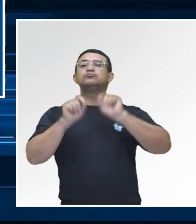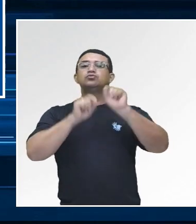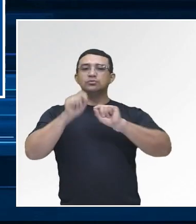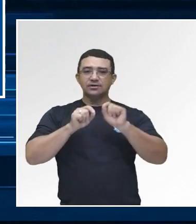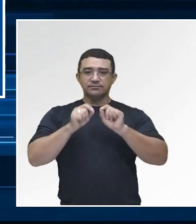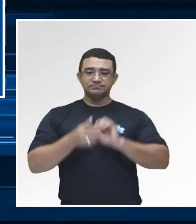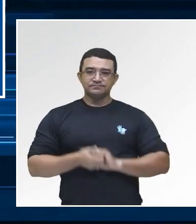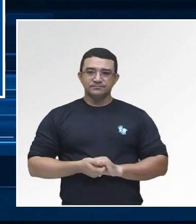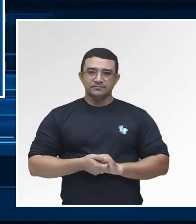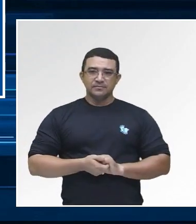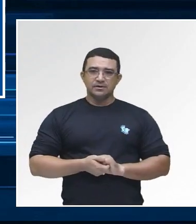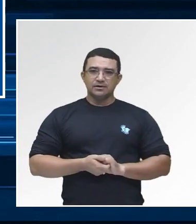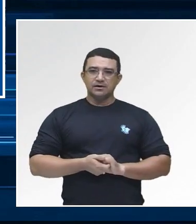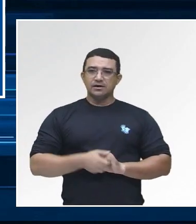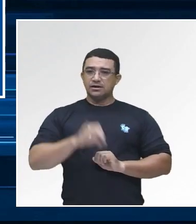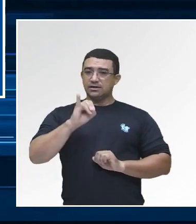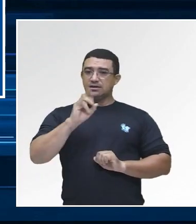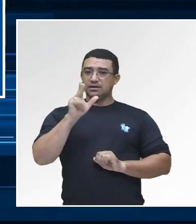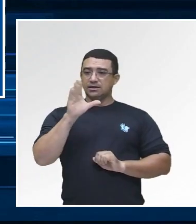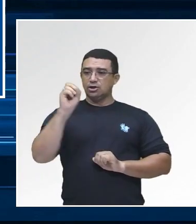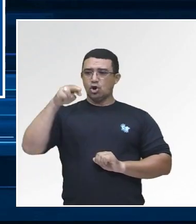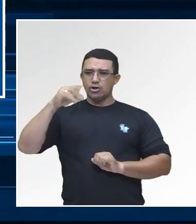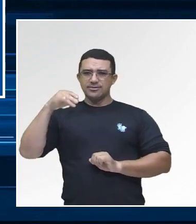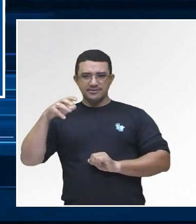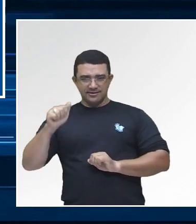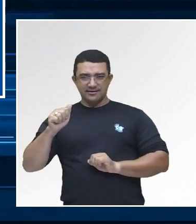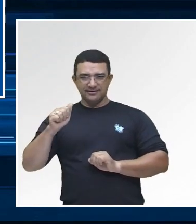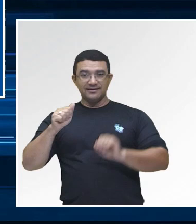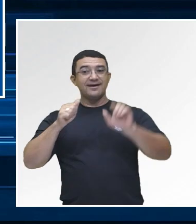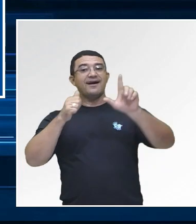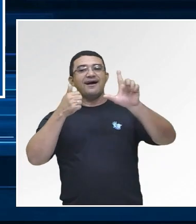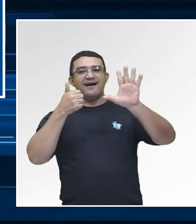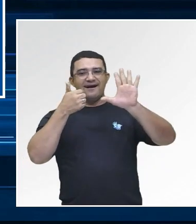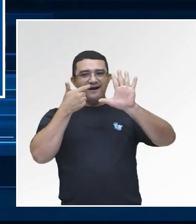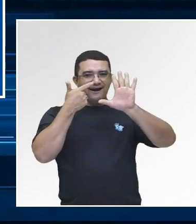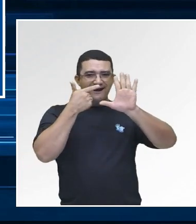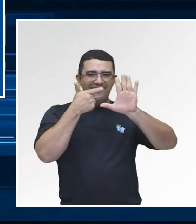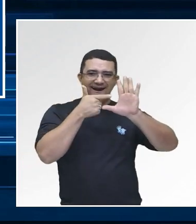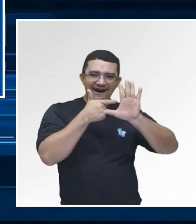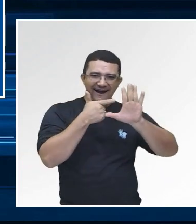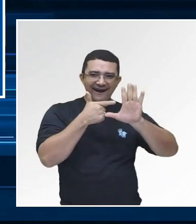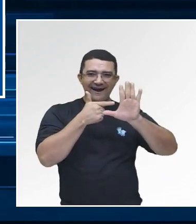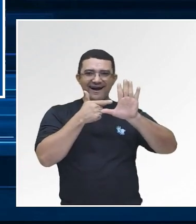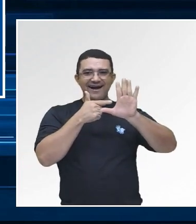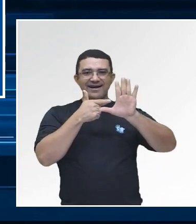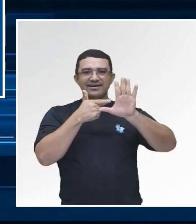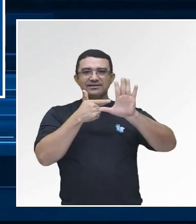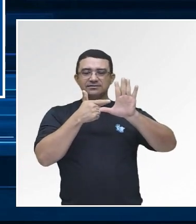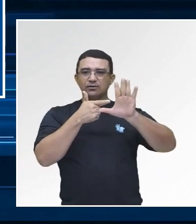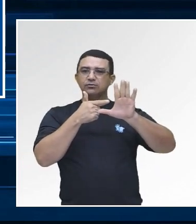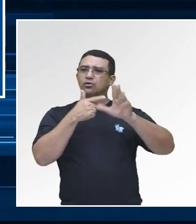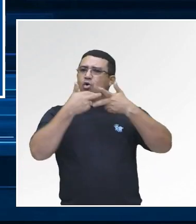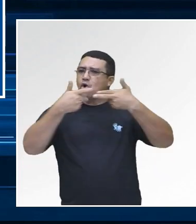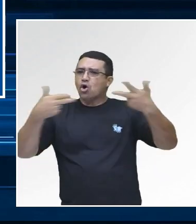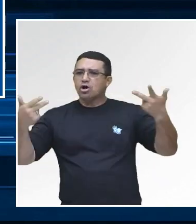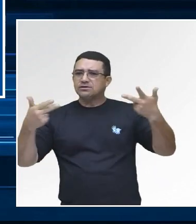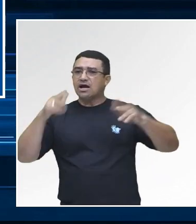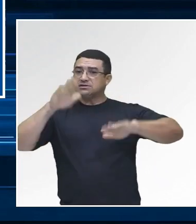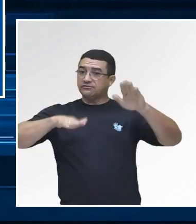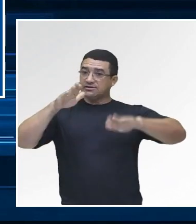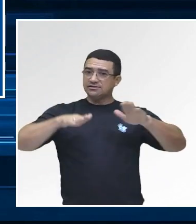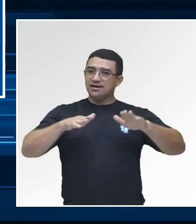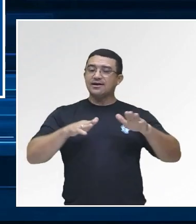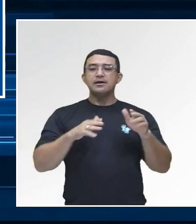quando se afirma o contrário do que se pensa. Ai, nossa, muito engraçado, quando na verdade